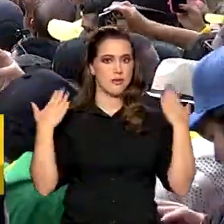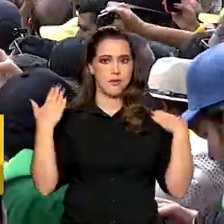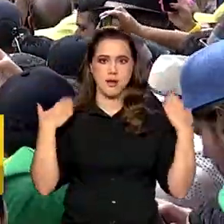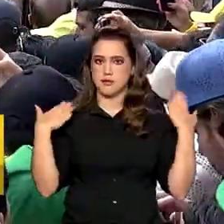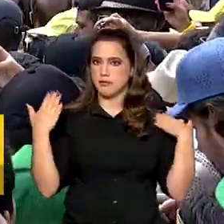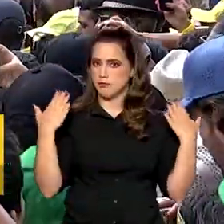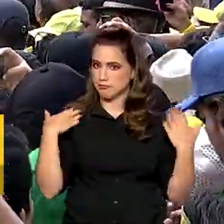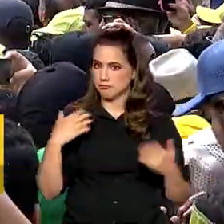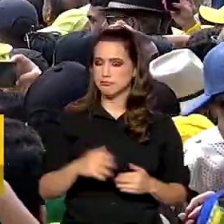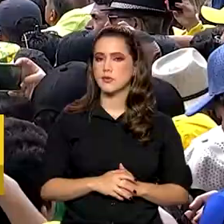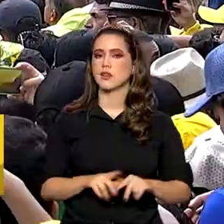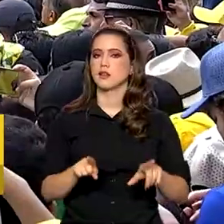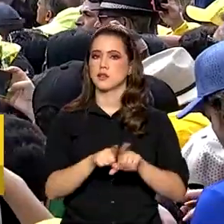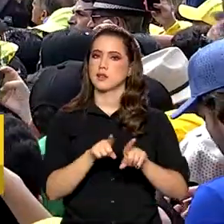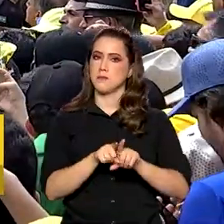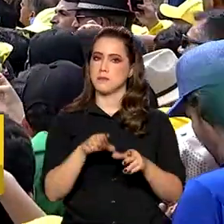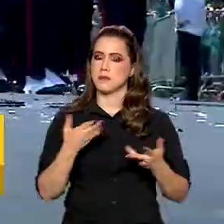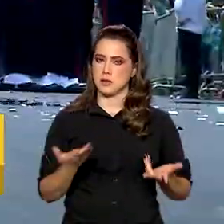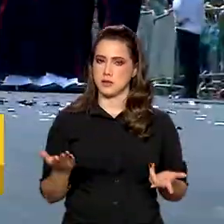inclusive na Escola Naval também, que é